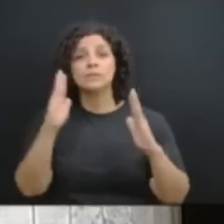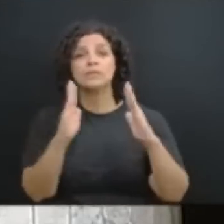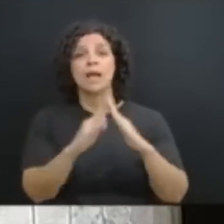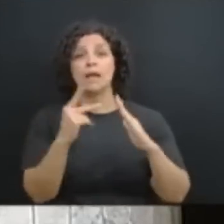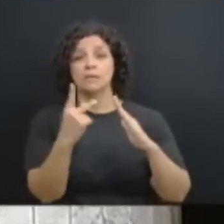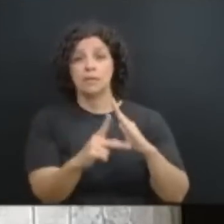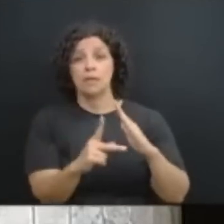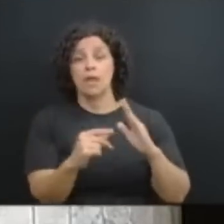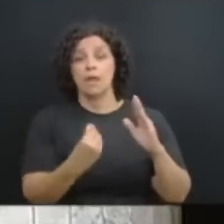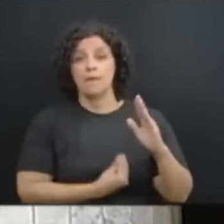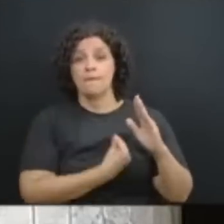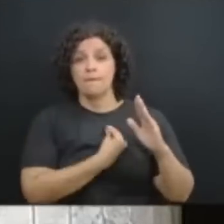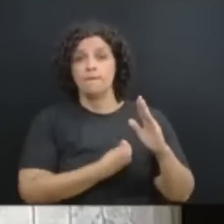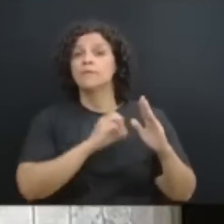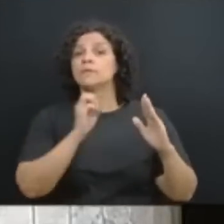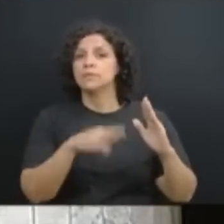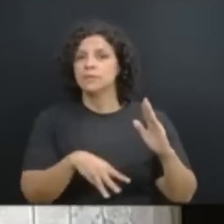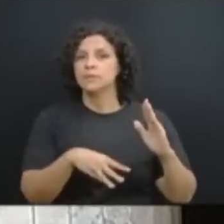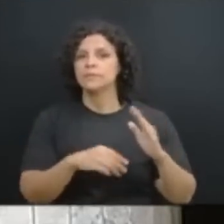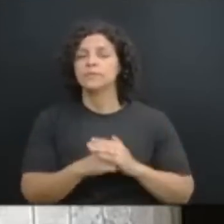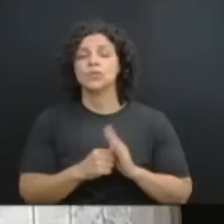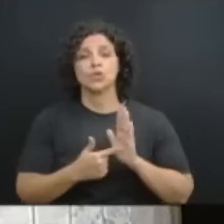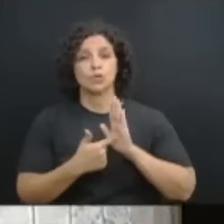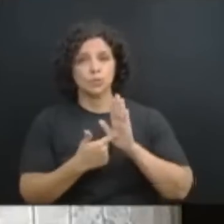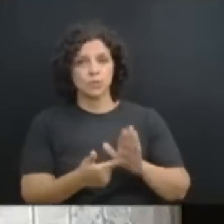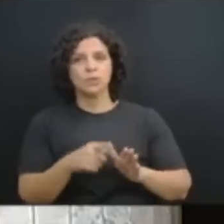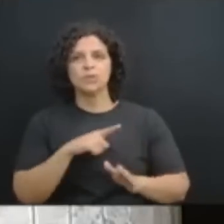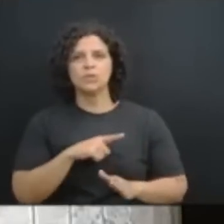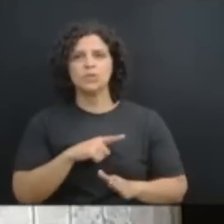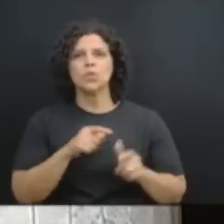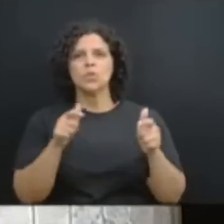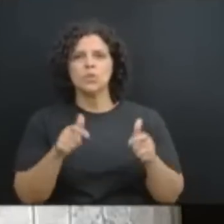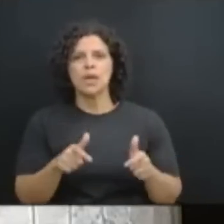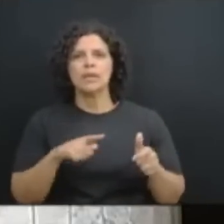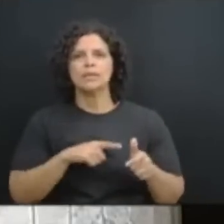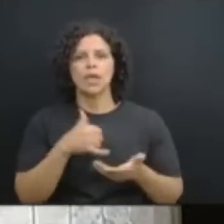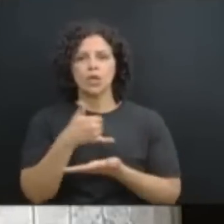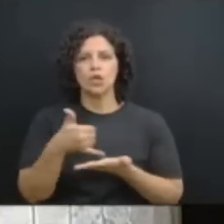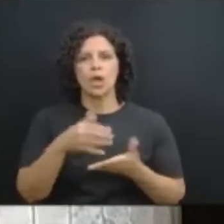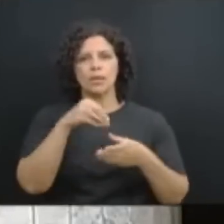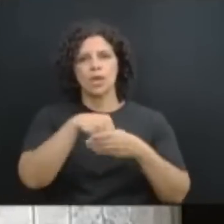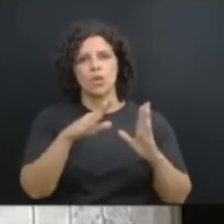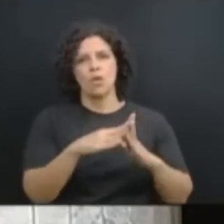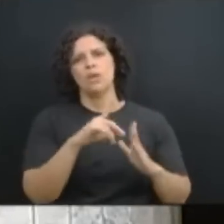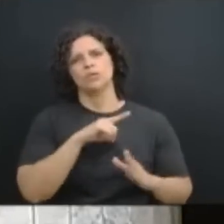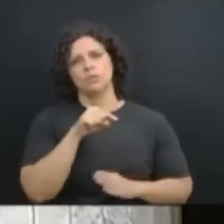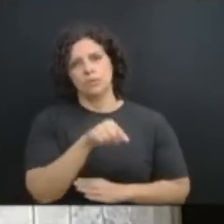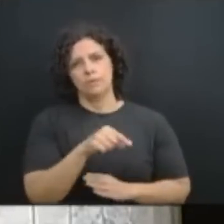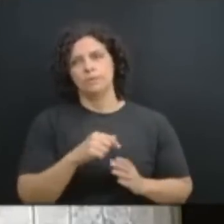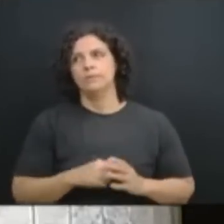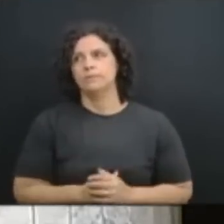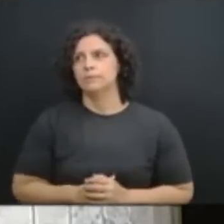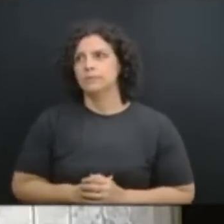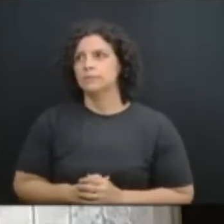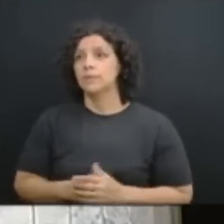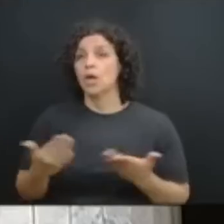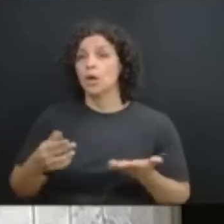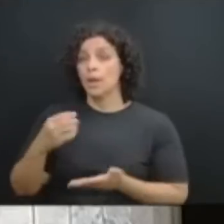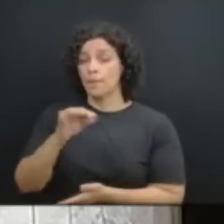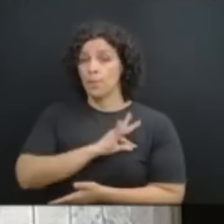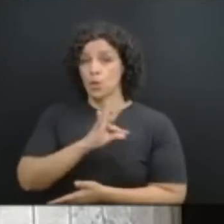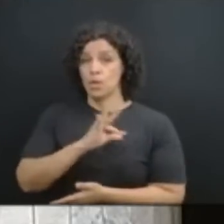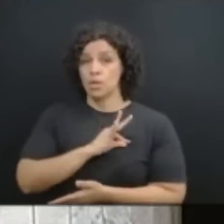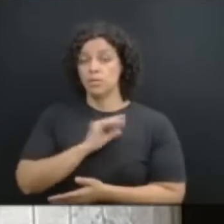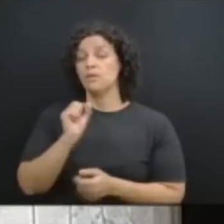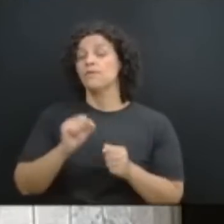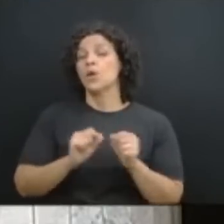casa. E sim, ao que indica, tinha uma pequena quantidade de drogas com ele. E a polícia